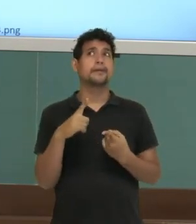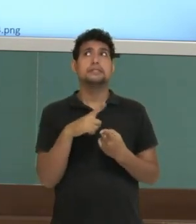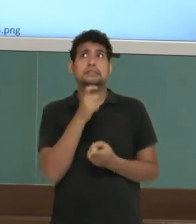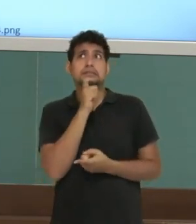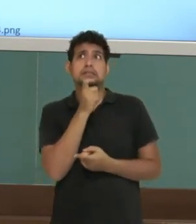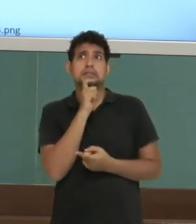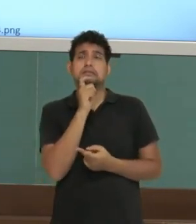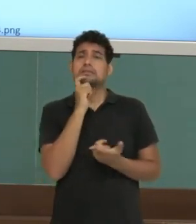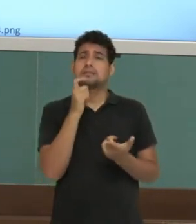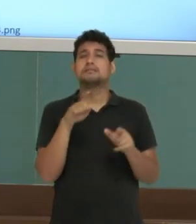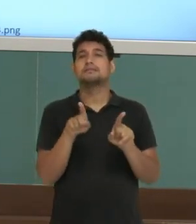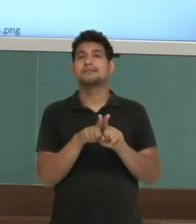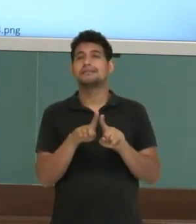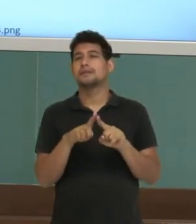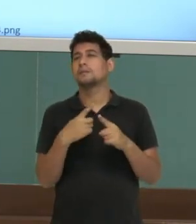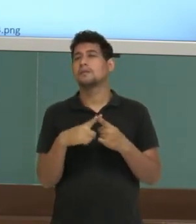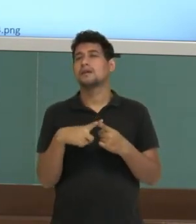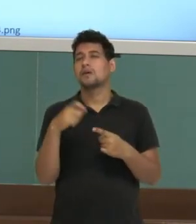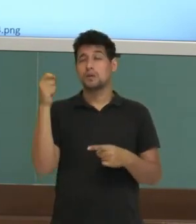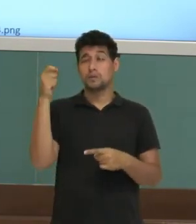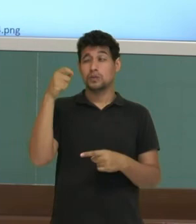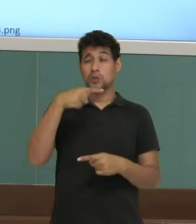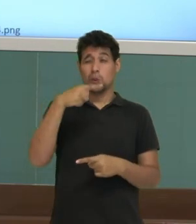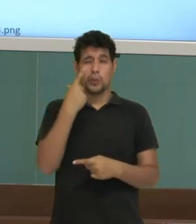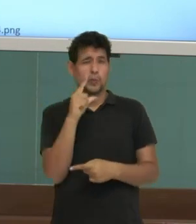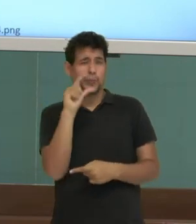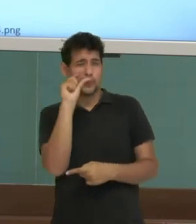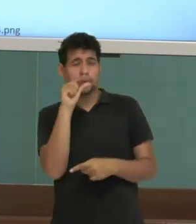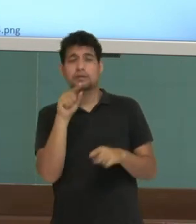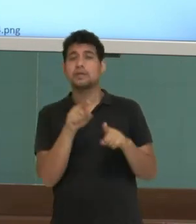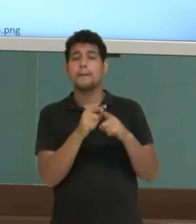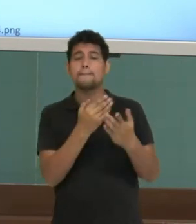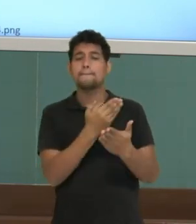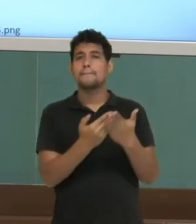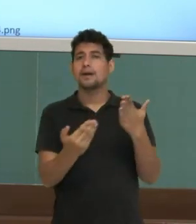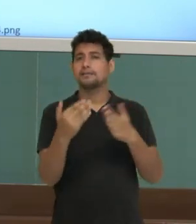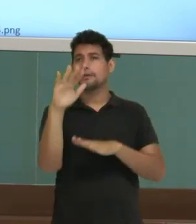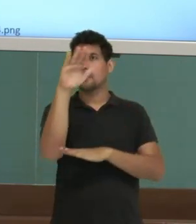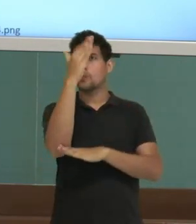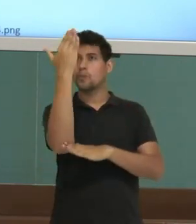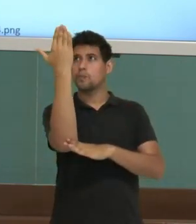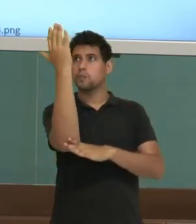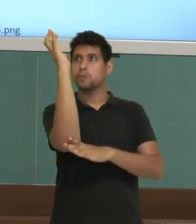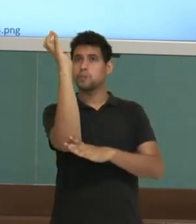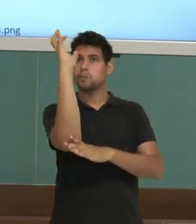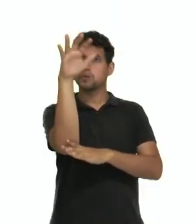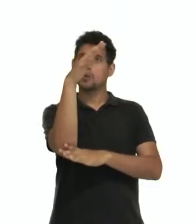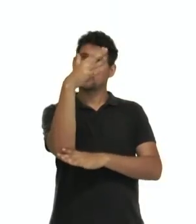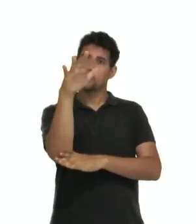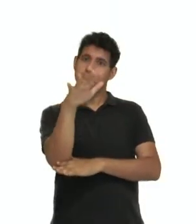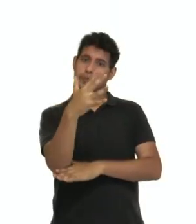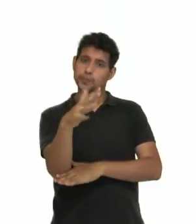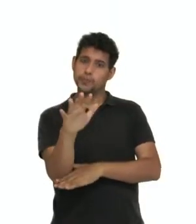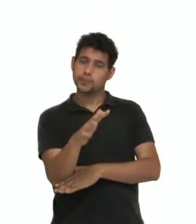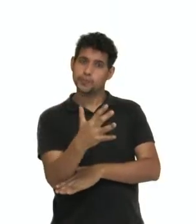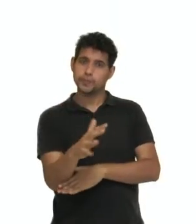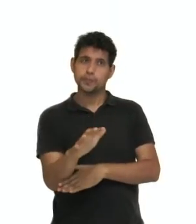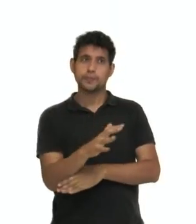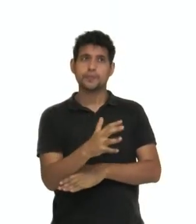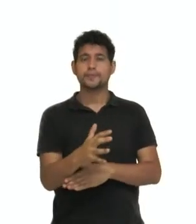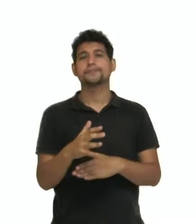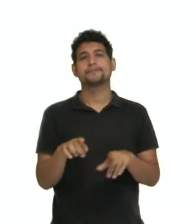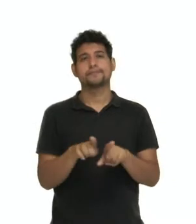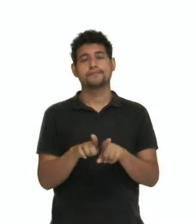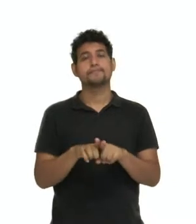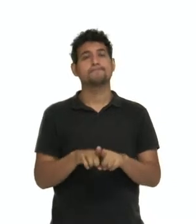frio, menos luminosidade, então elas perderam as suas folhas. Elas têm que se preparar para o verão.